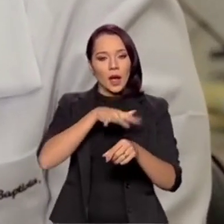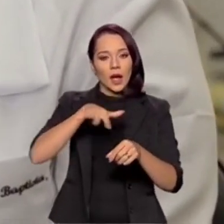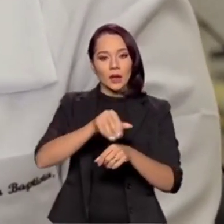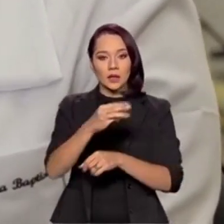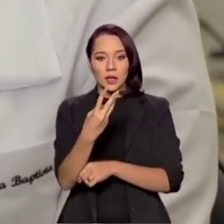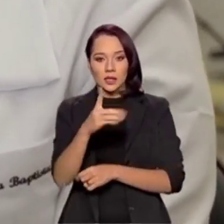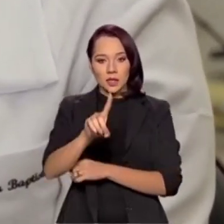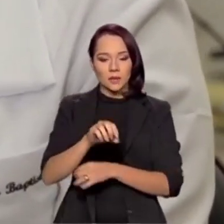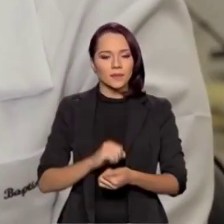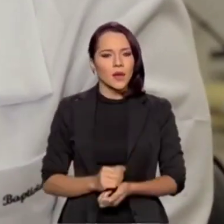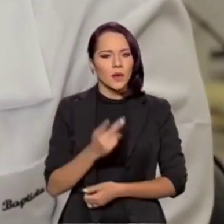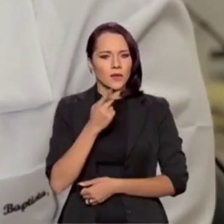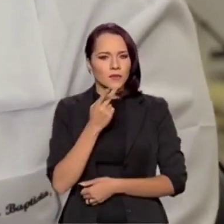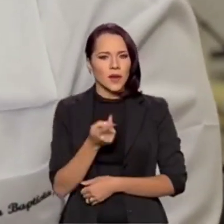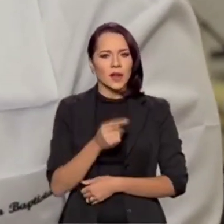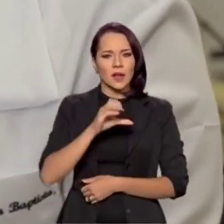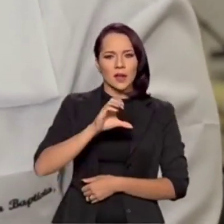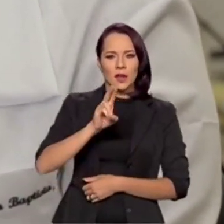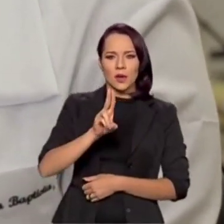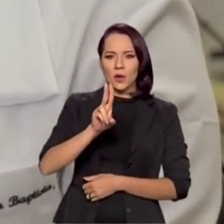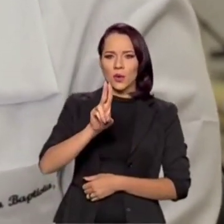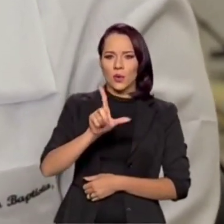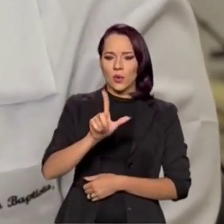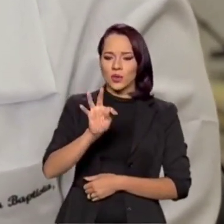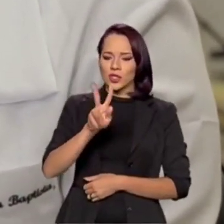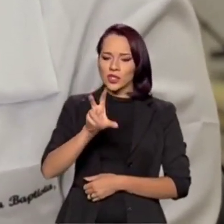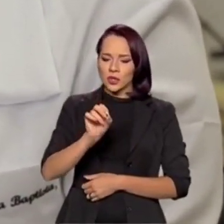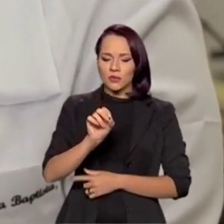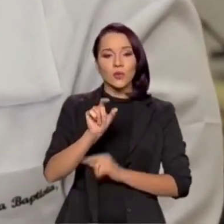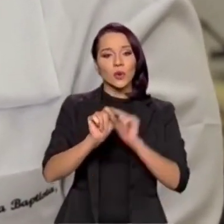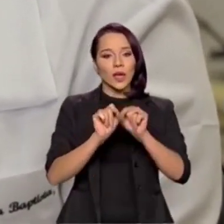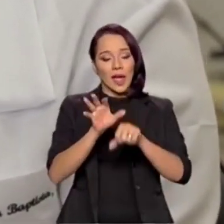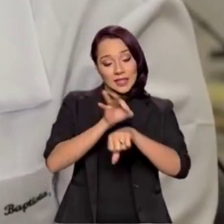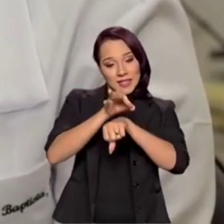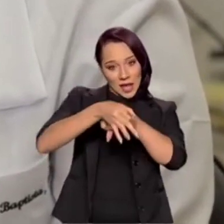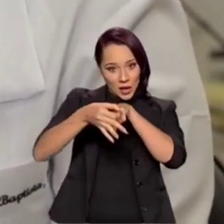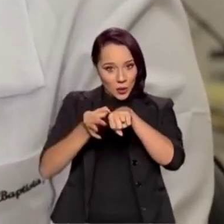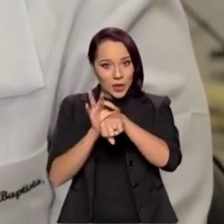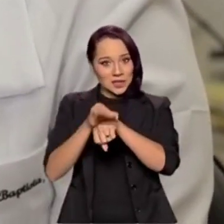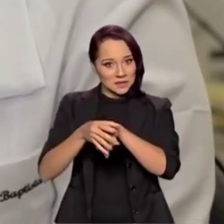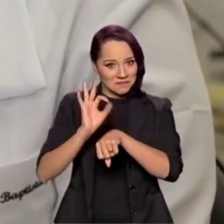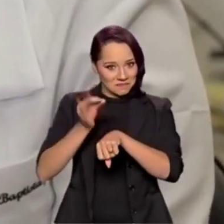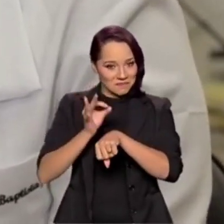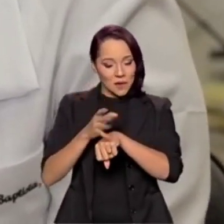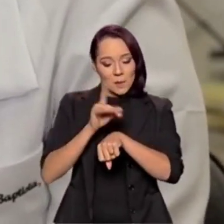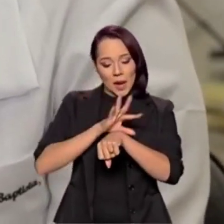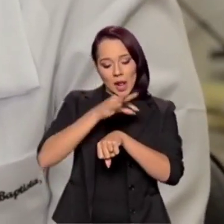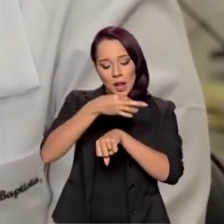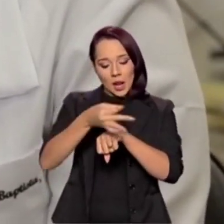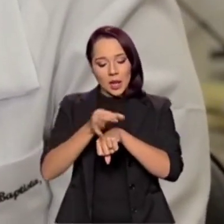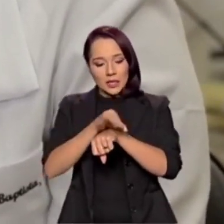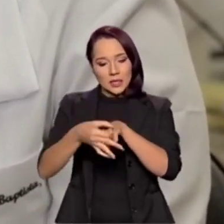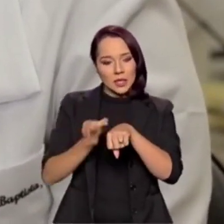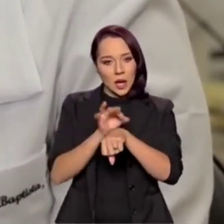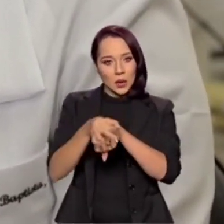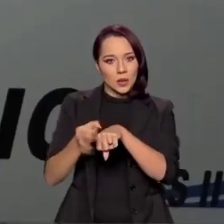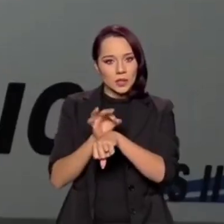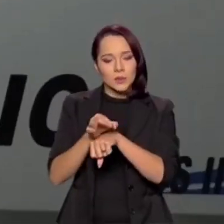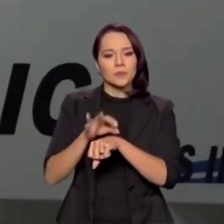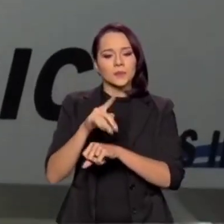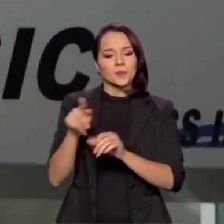Né? Quando a gente fala cultivo, a gente está falando de cultivo de células, tá? Células